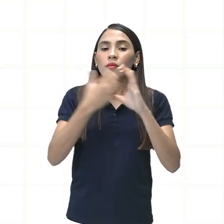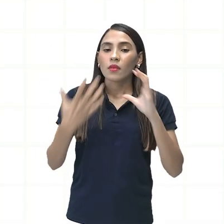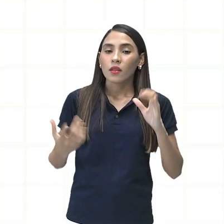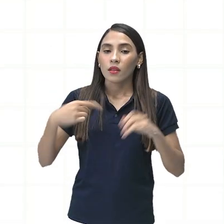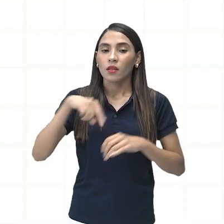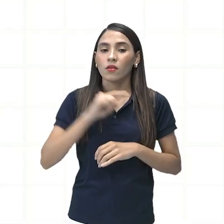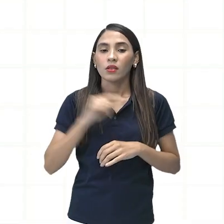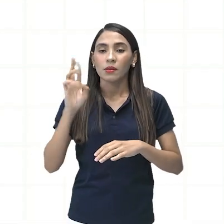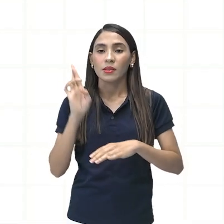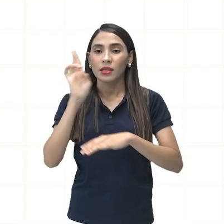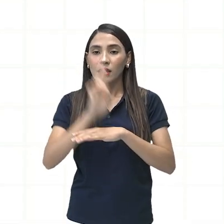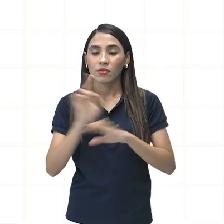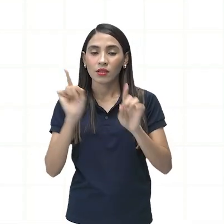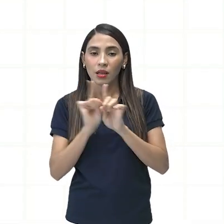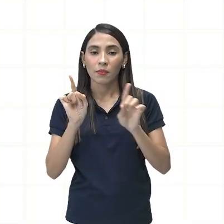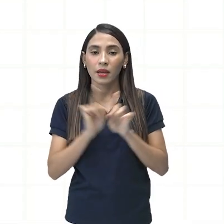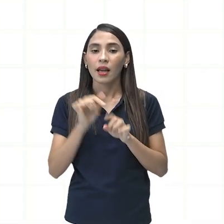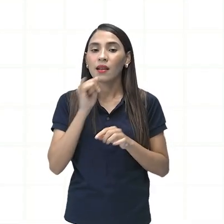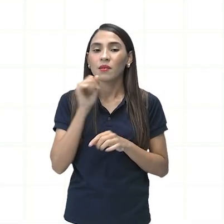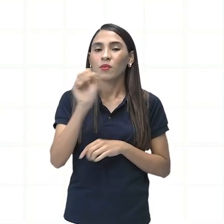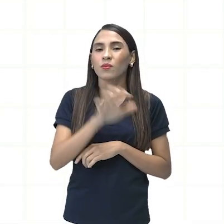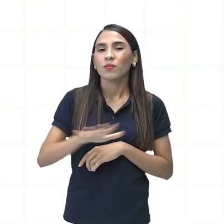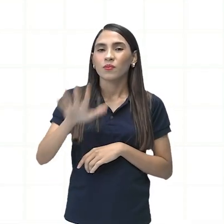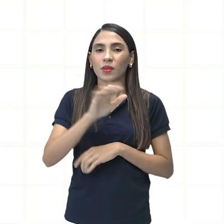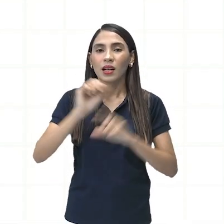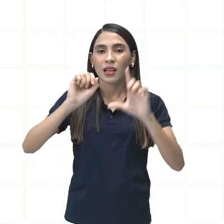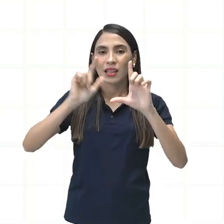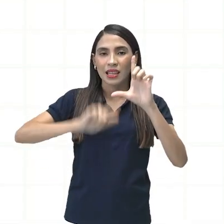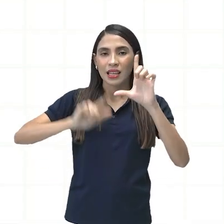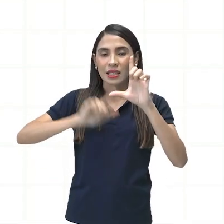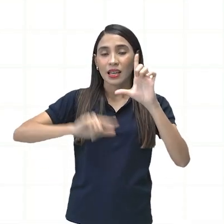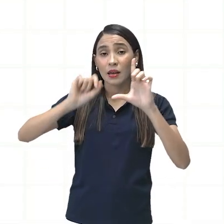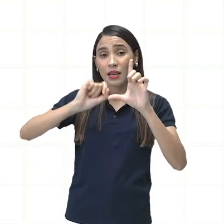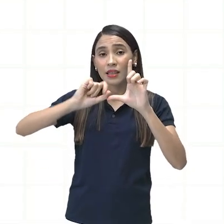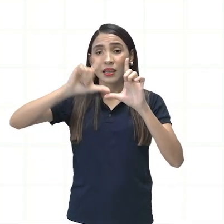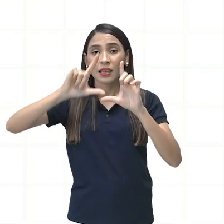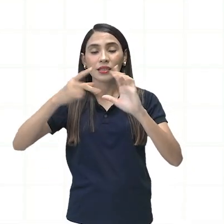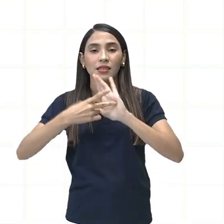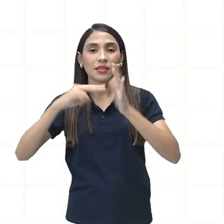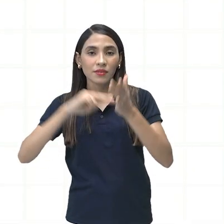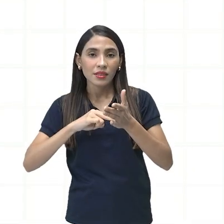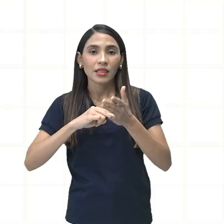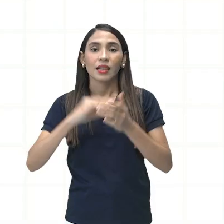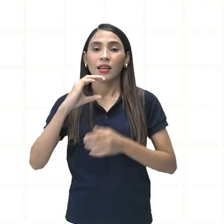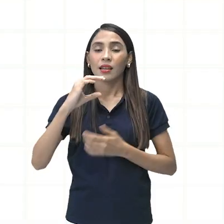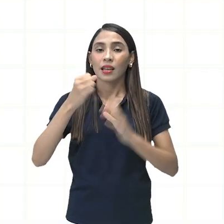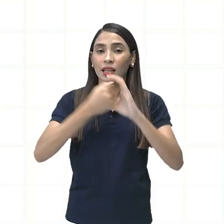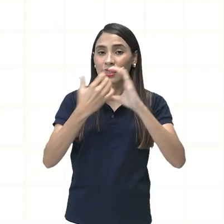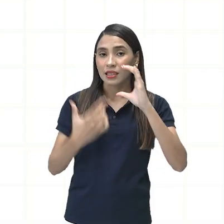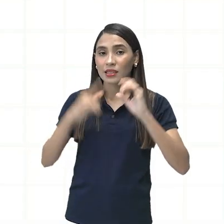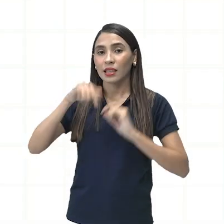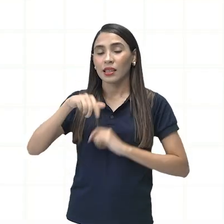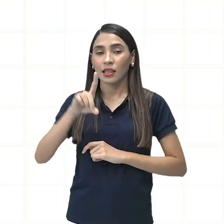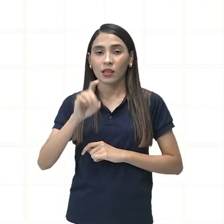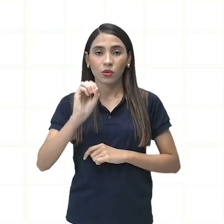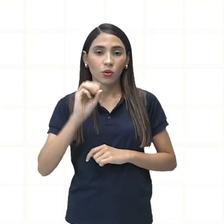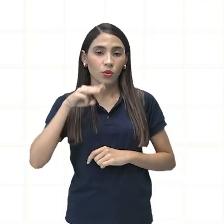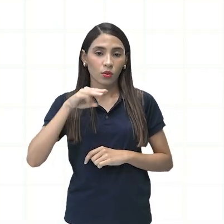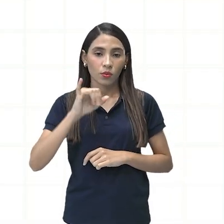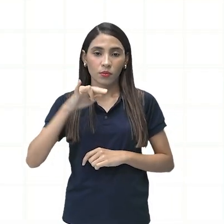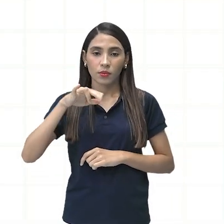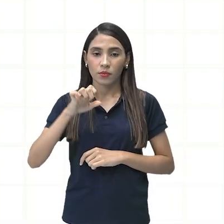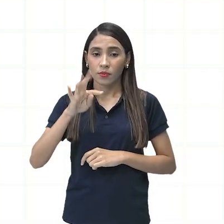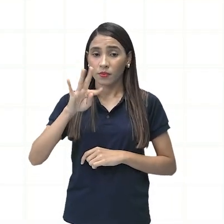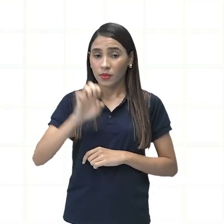nós estamos representando com um símbolo de letra maiúscula, significa que essa característica ela é dominante. Ou